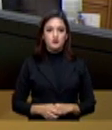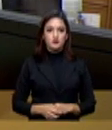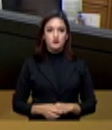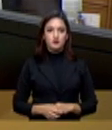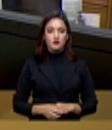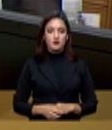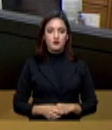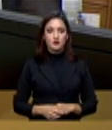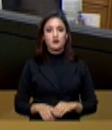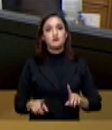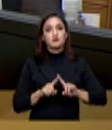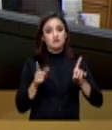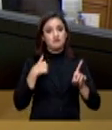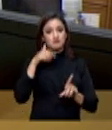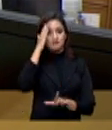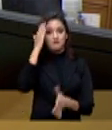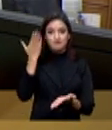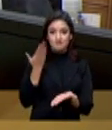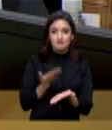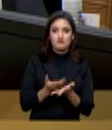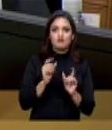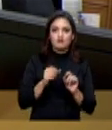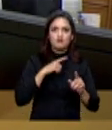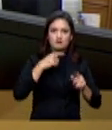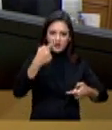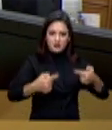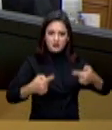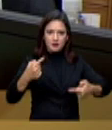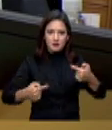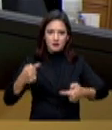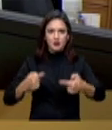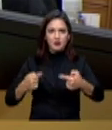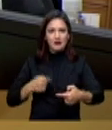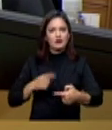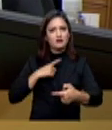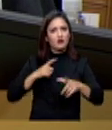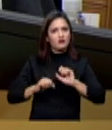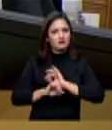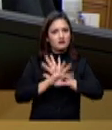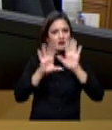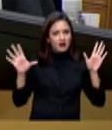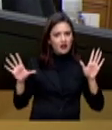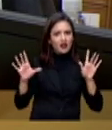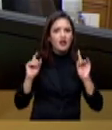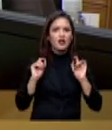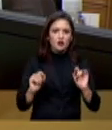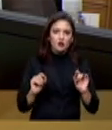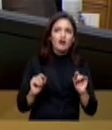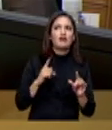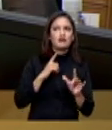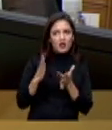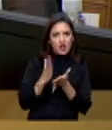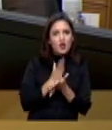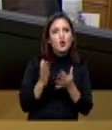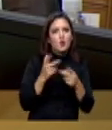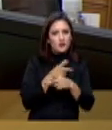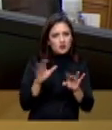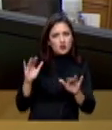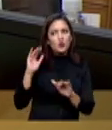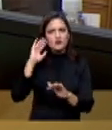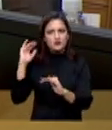ontem Creio que até pelos debates evidenciou-se alisa e tira um ponto de convergência